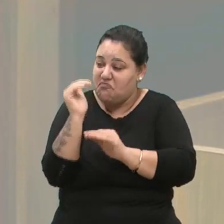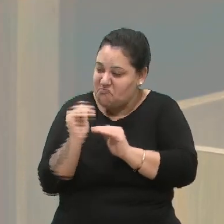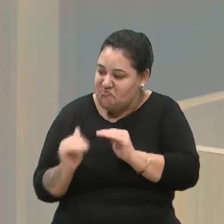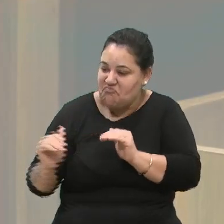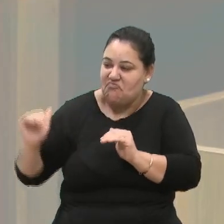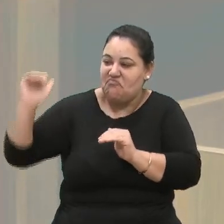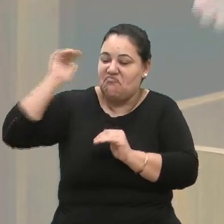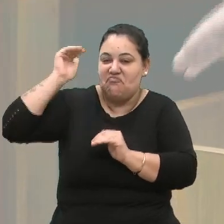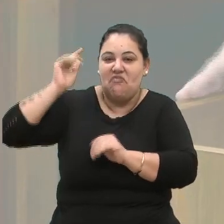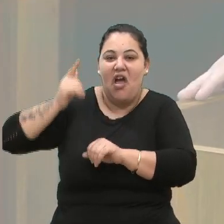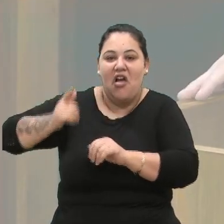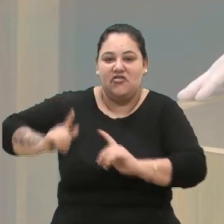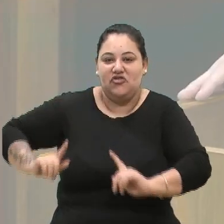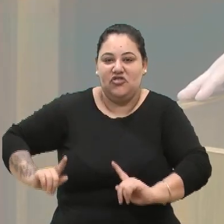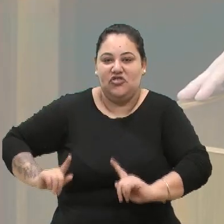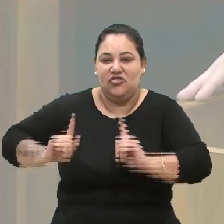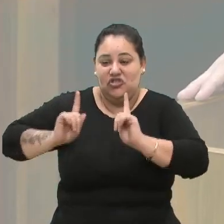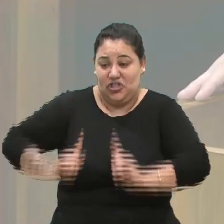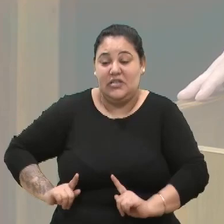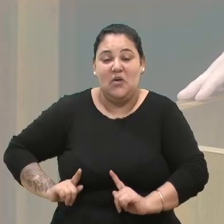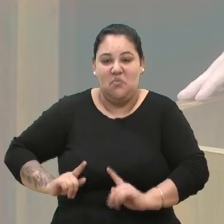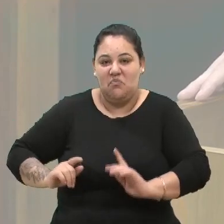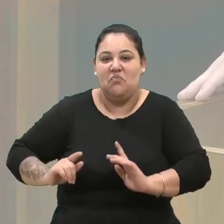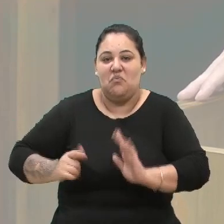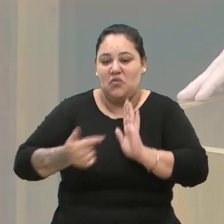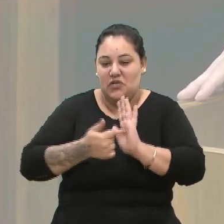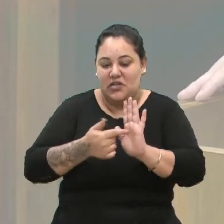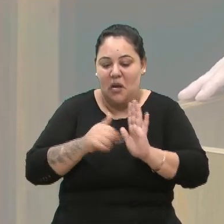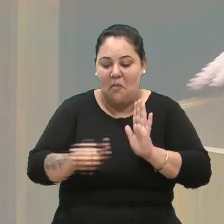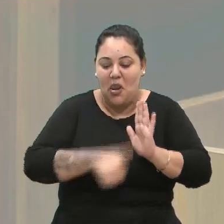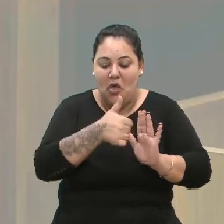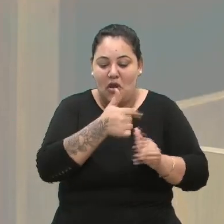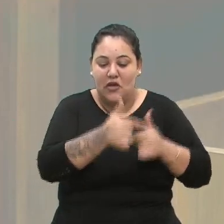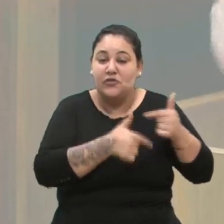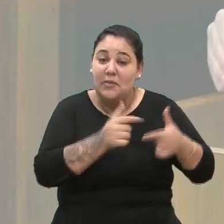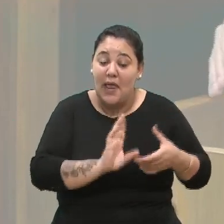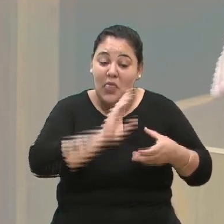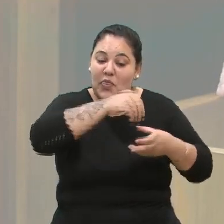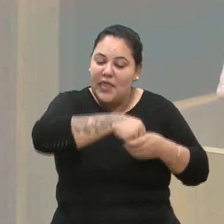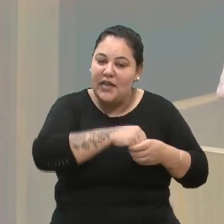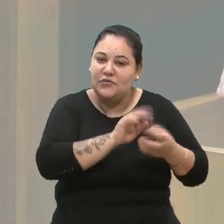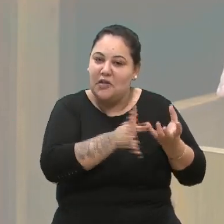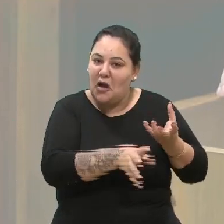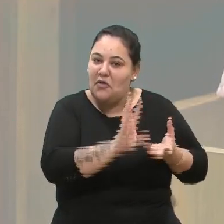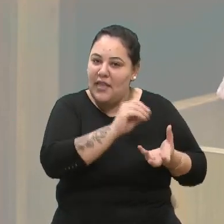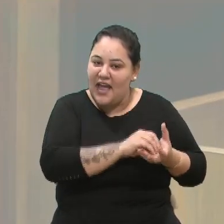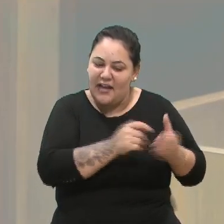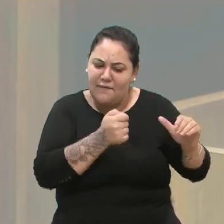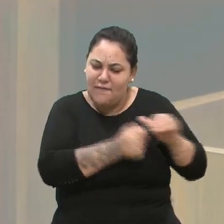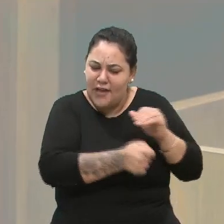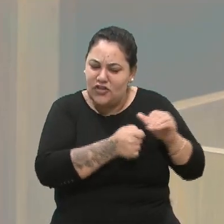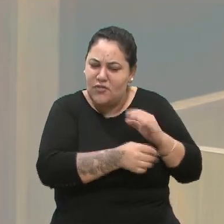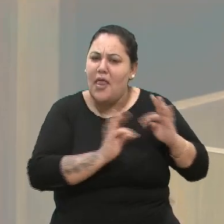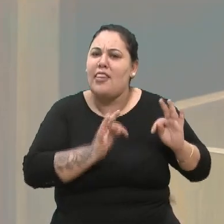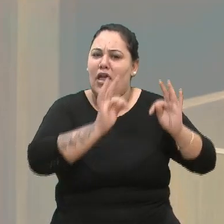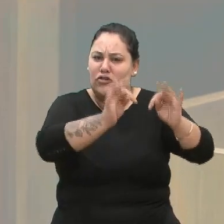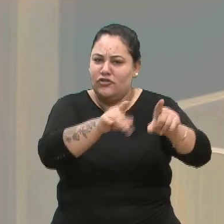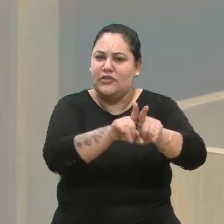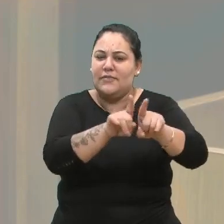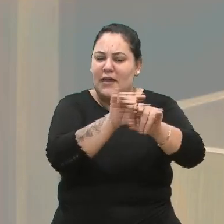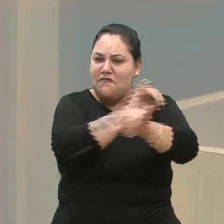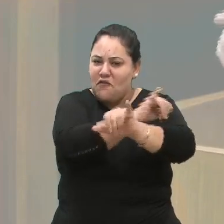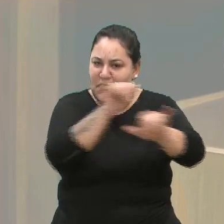né, marcado, então, por melhorias nos processos internos, investimento em tecnologia da